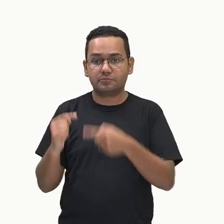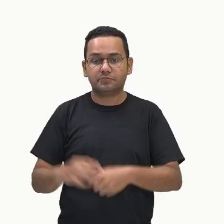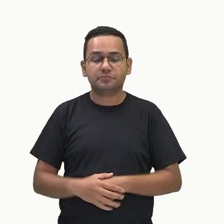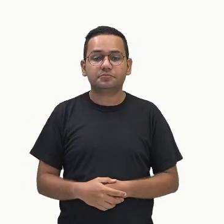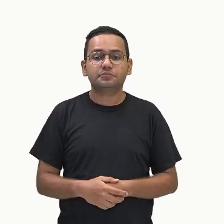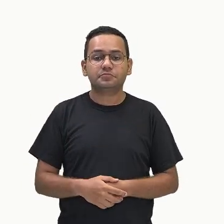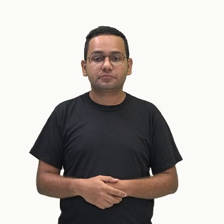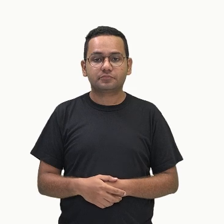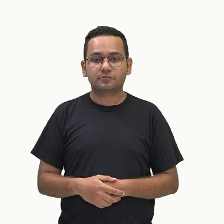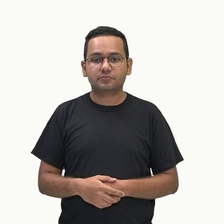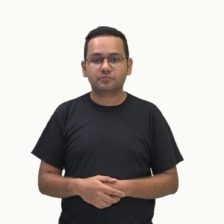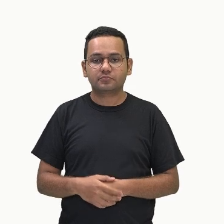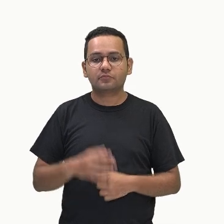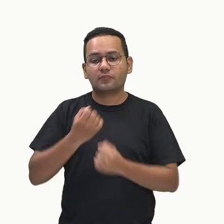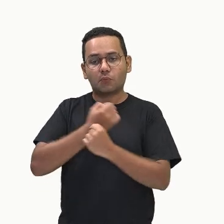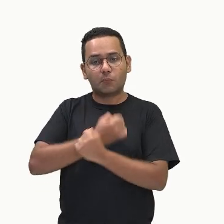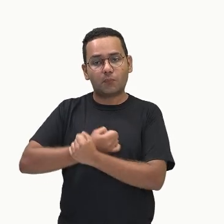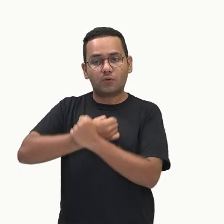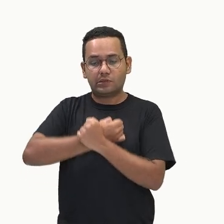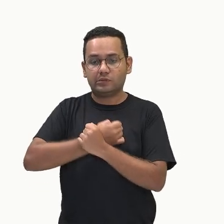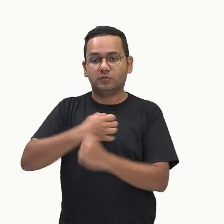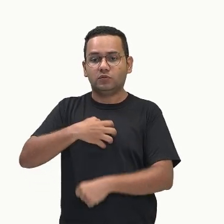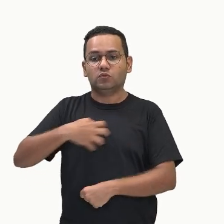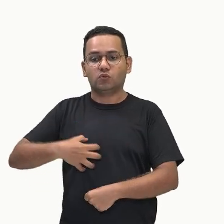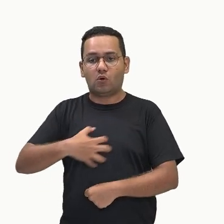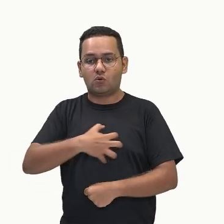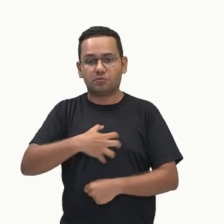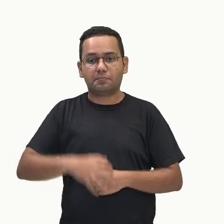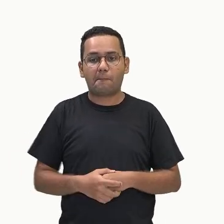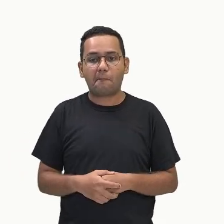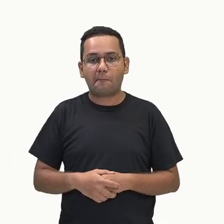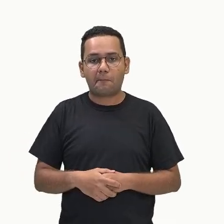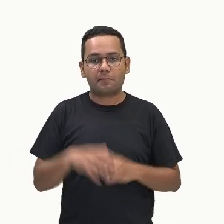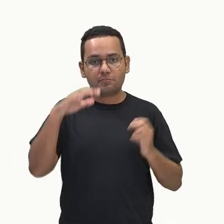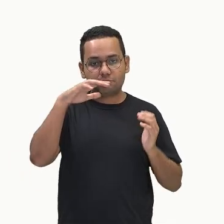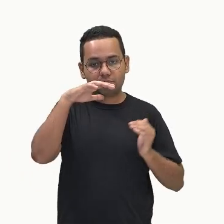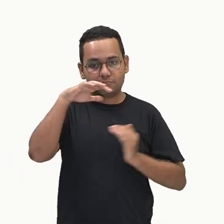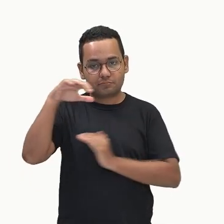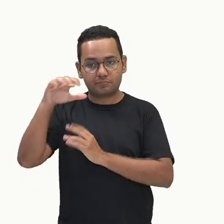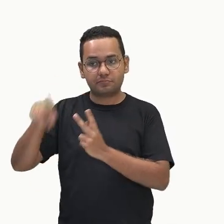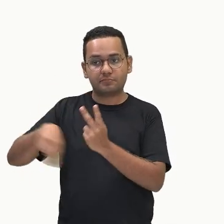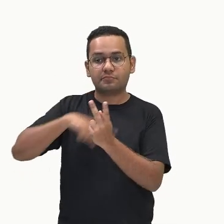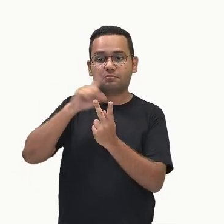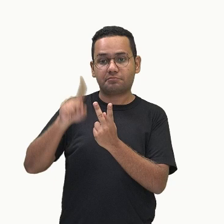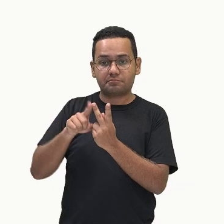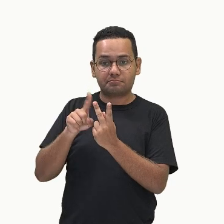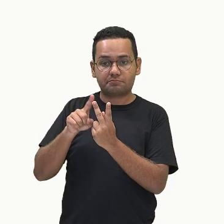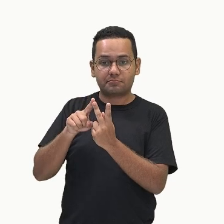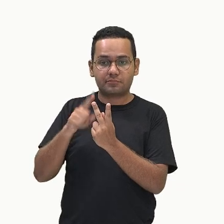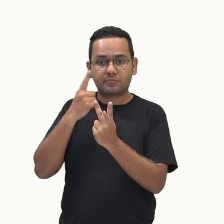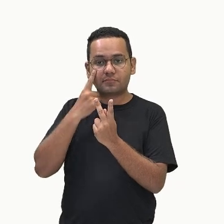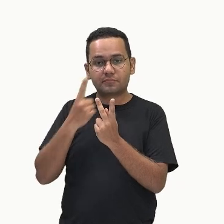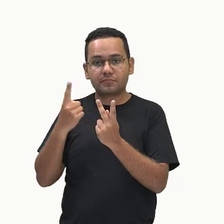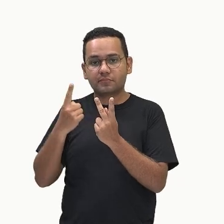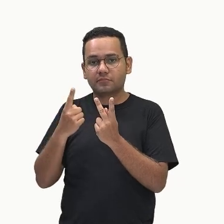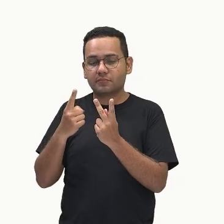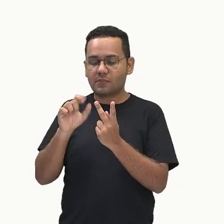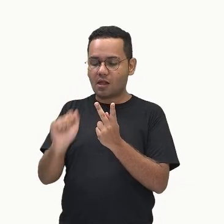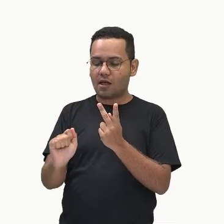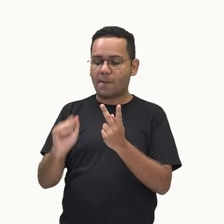função proteção dos nossos órgãos vitais. E no nosso esqueleto